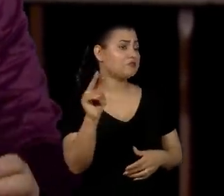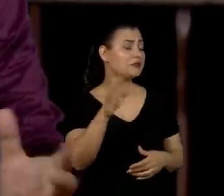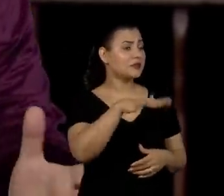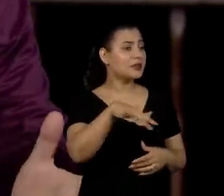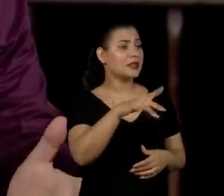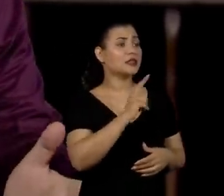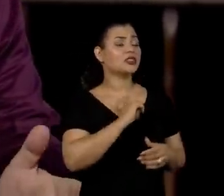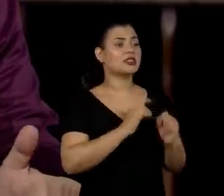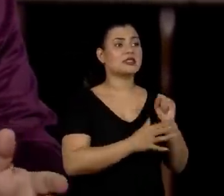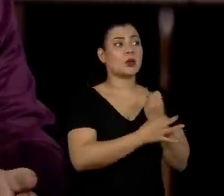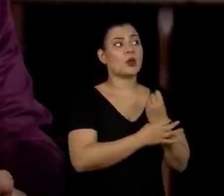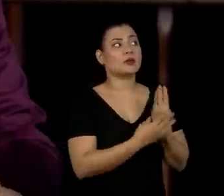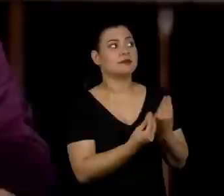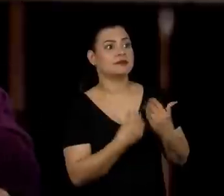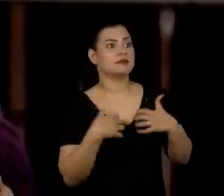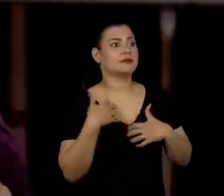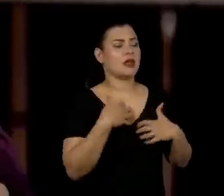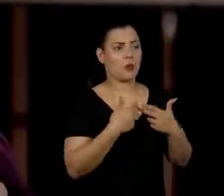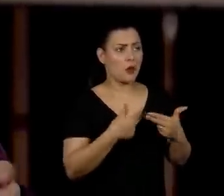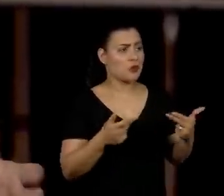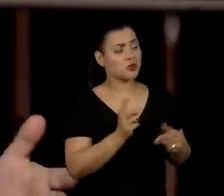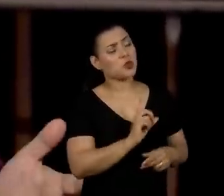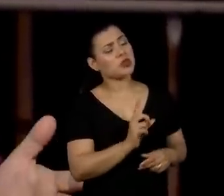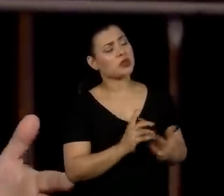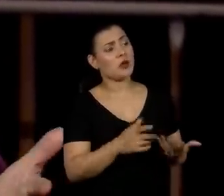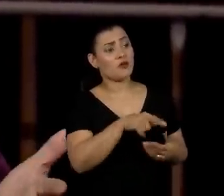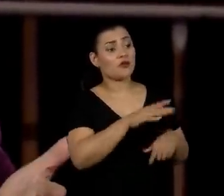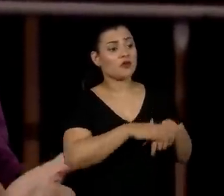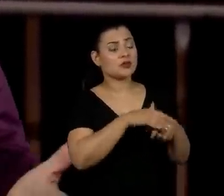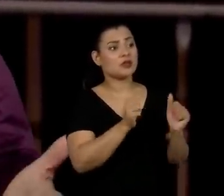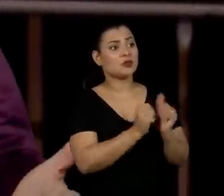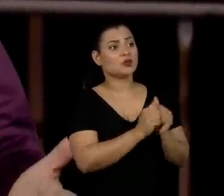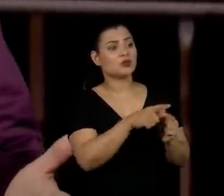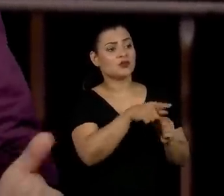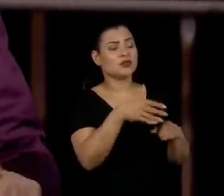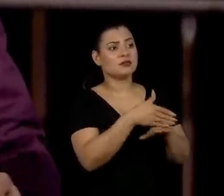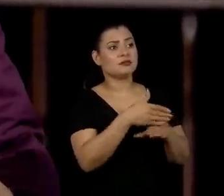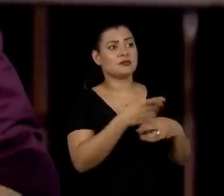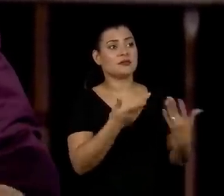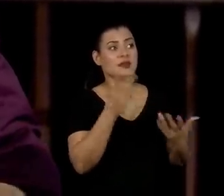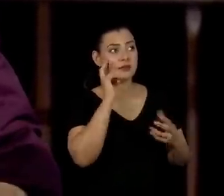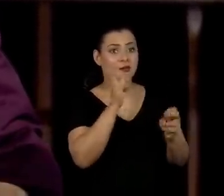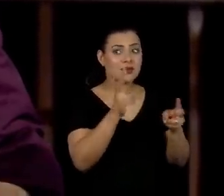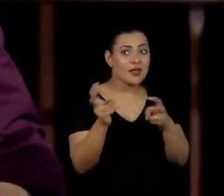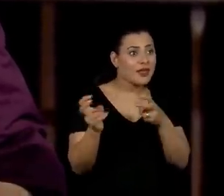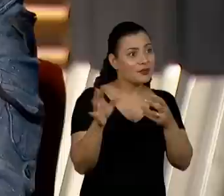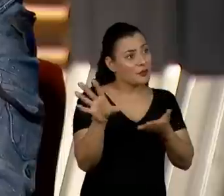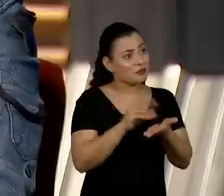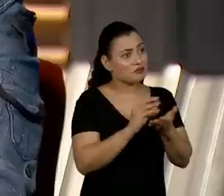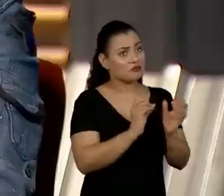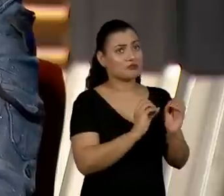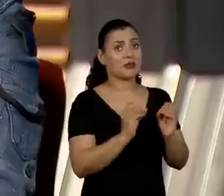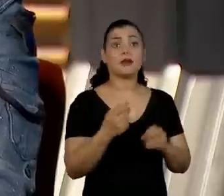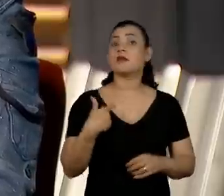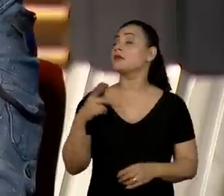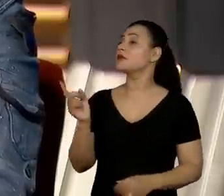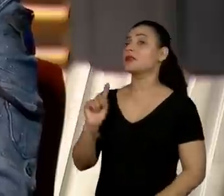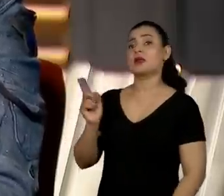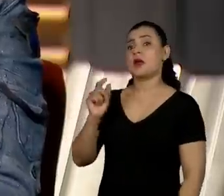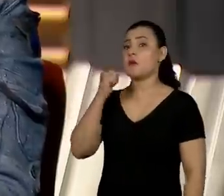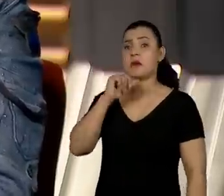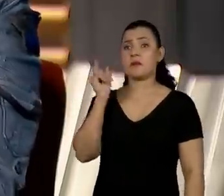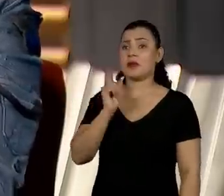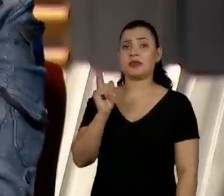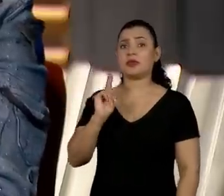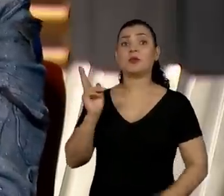de insegurança dela em relação a você tá excitada com aquele com aquele ambiente não